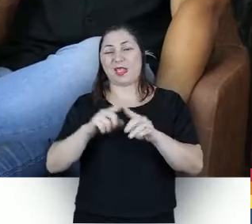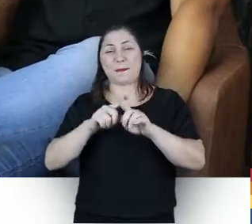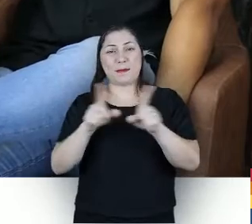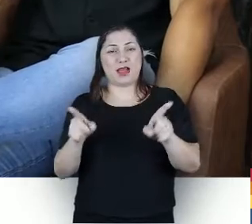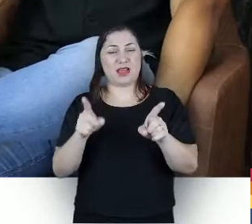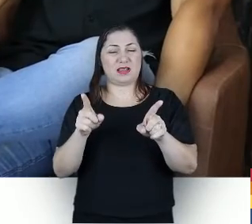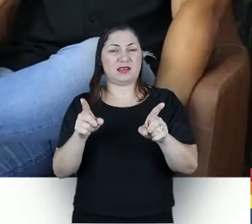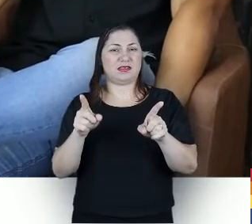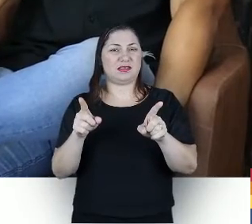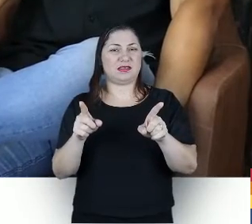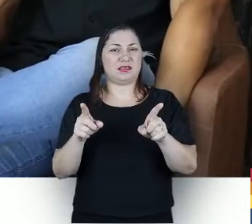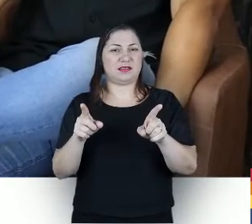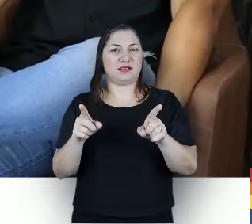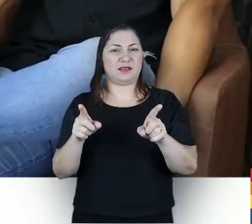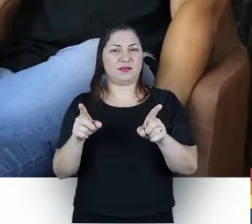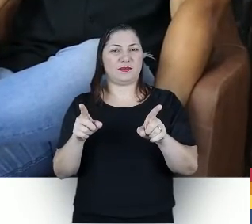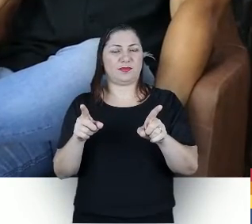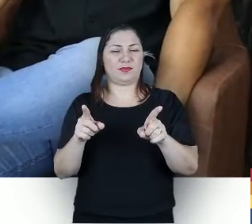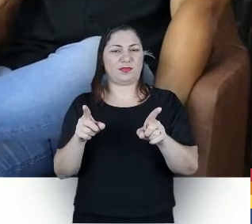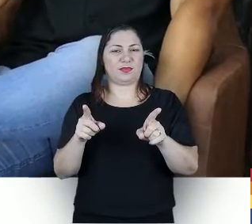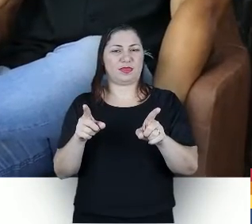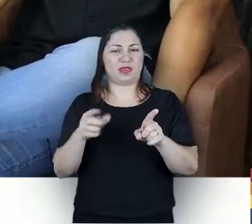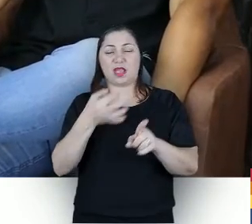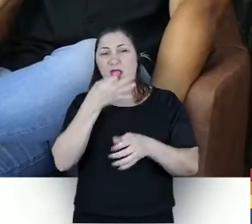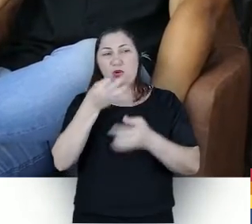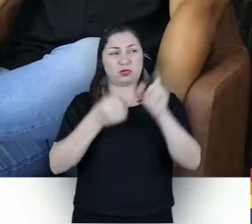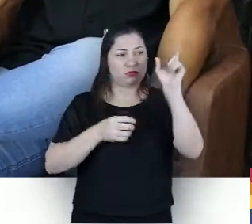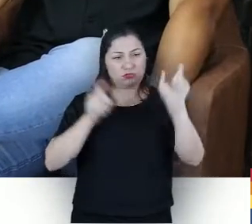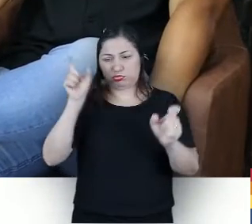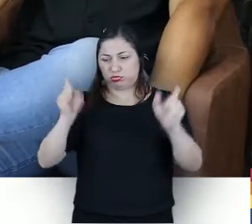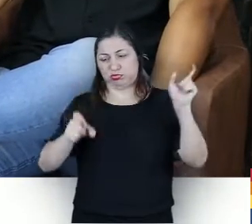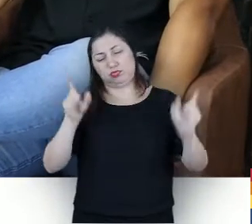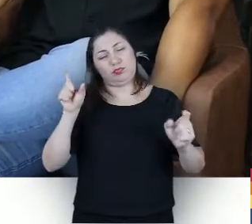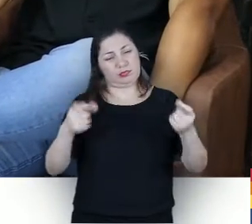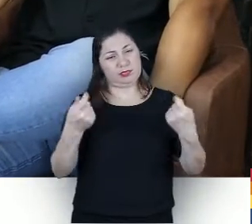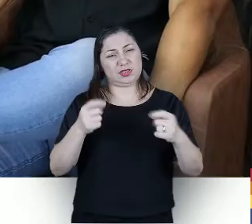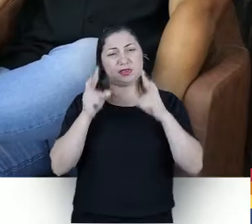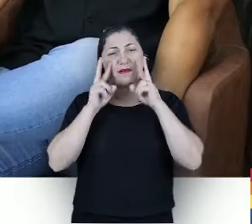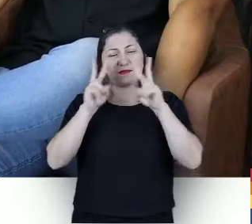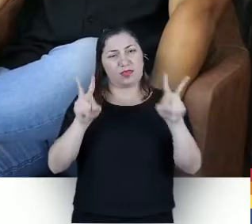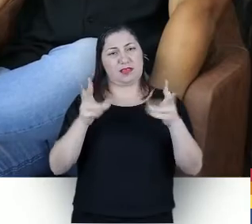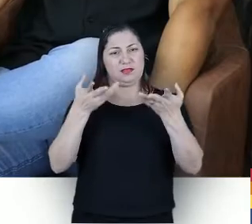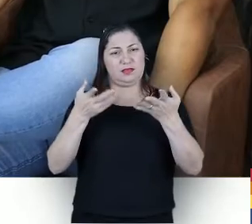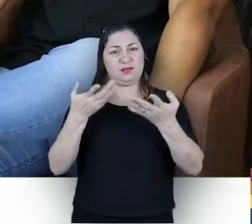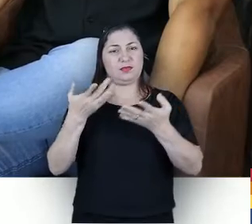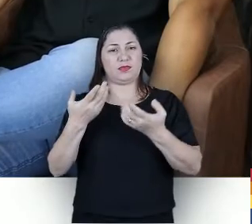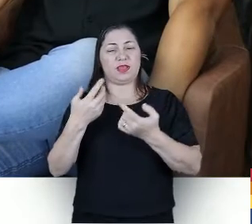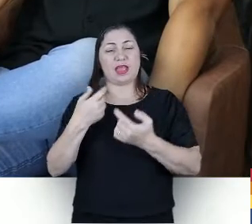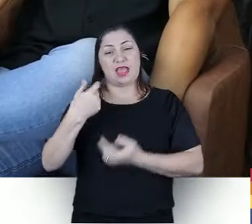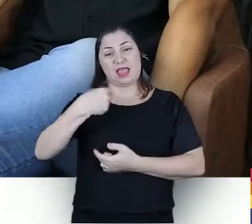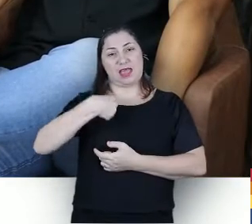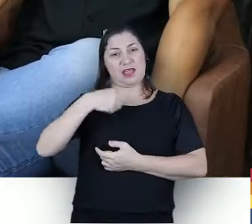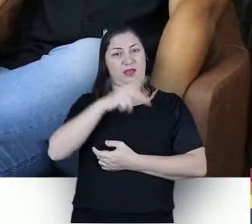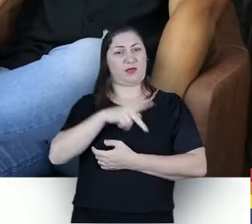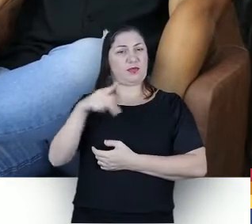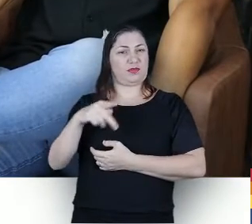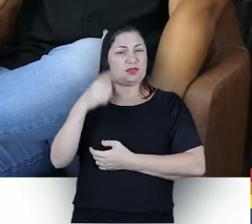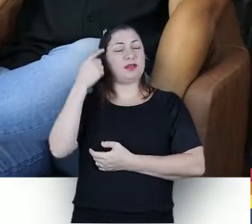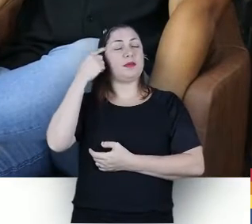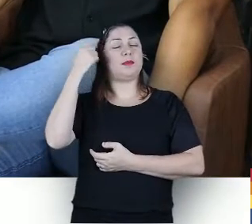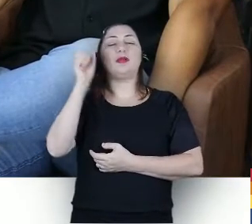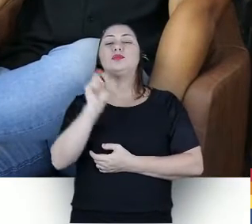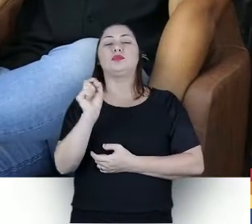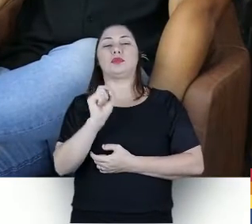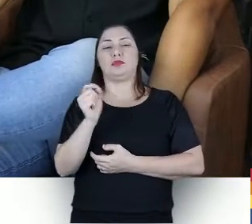justamente para fazer esse filtro aí das habilidades, das defasagens, vamos dizer, na aprendizagem dos